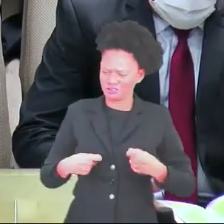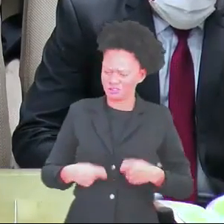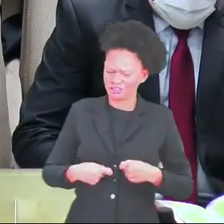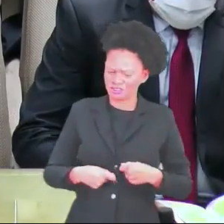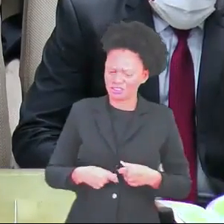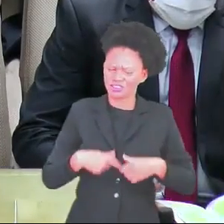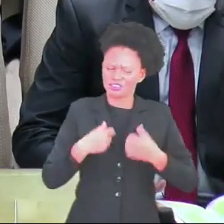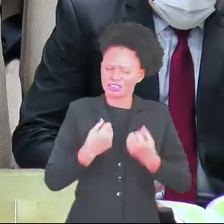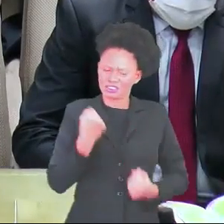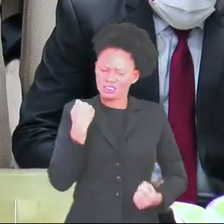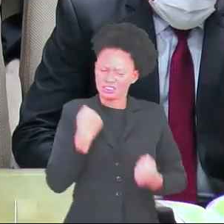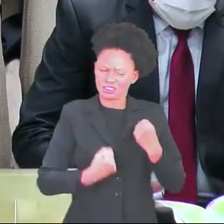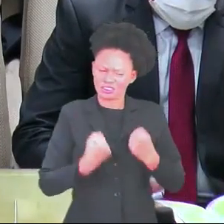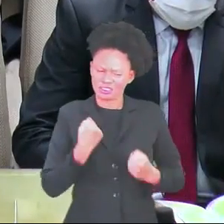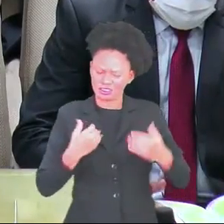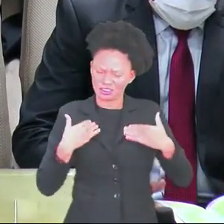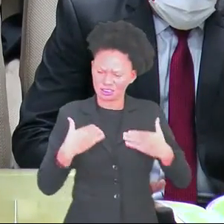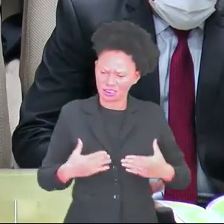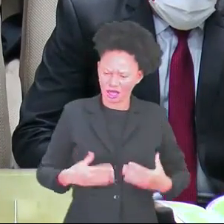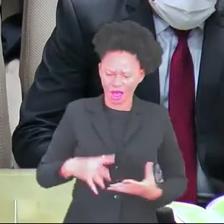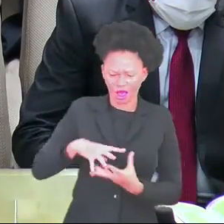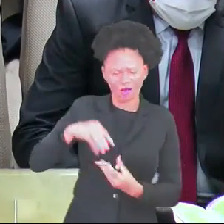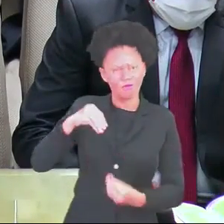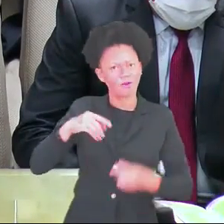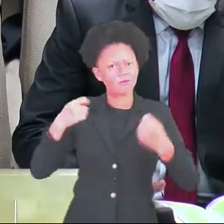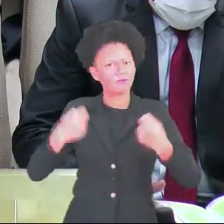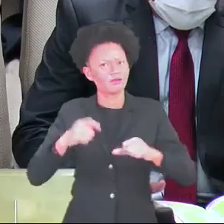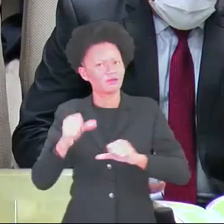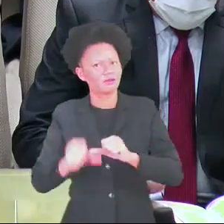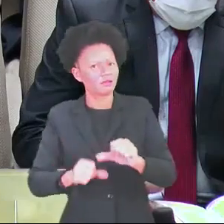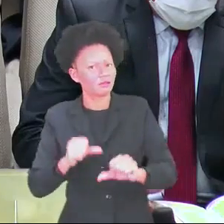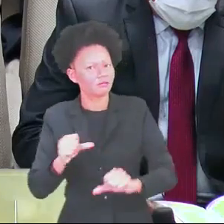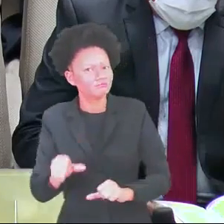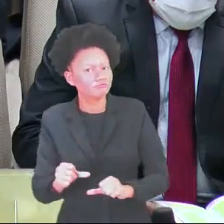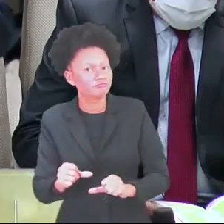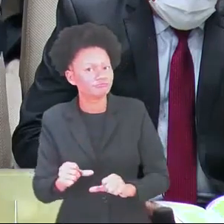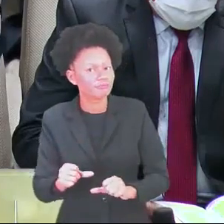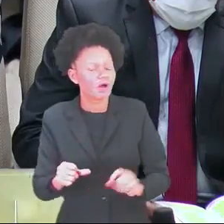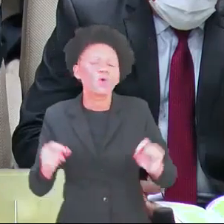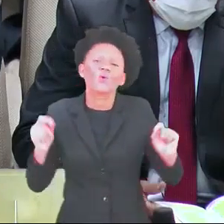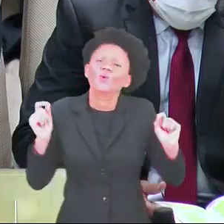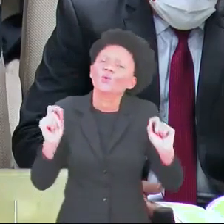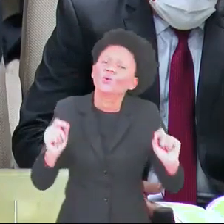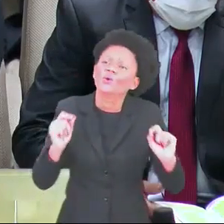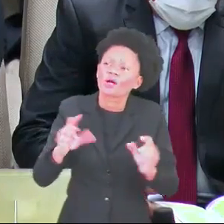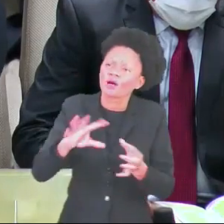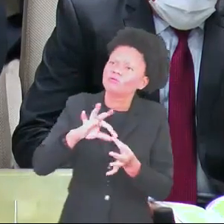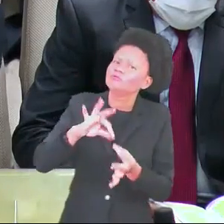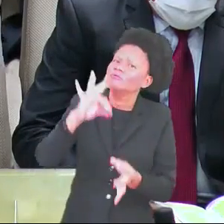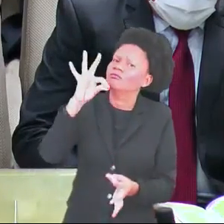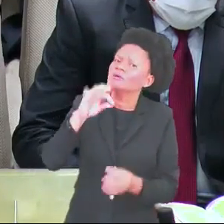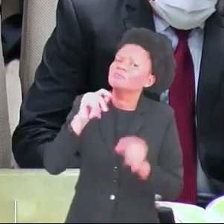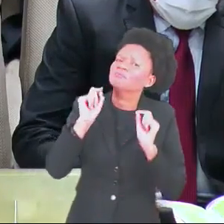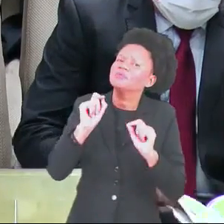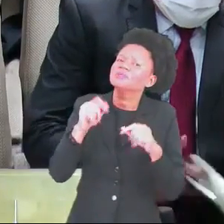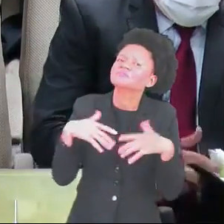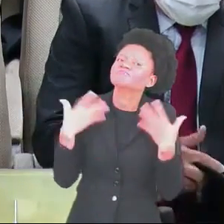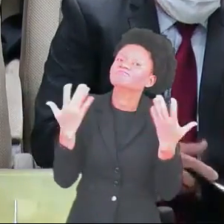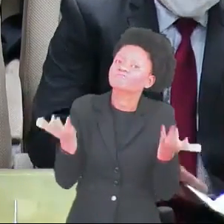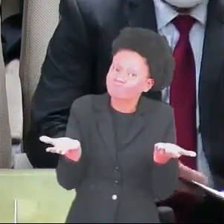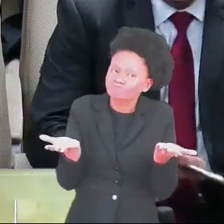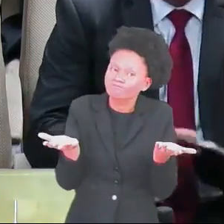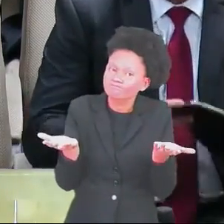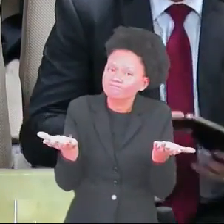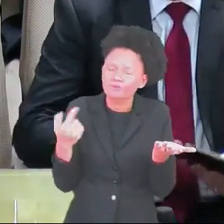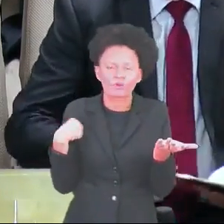nossa alma precisa ser transformada, o que é que o nosso espírito precisa, então? Que